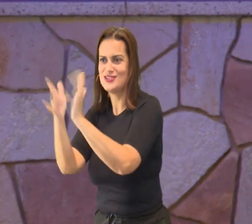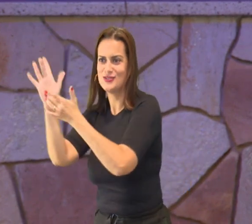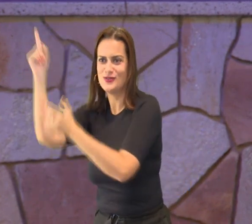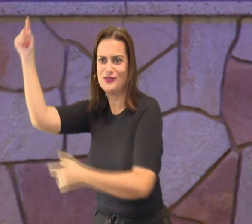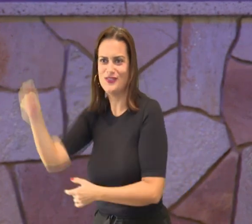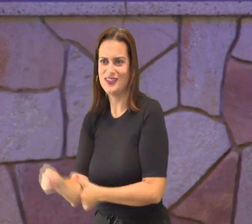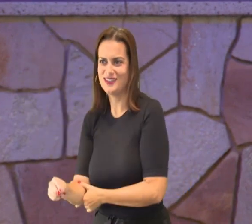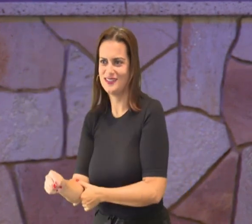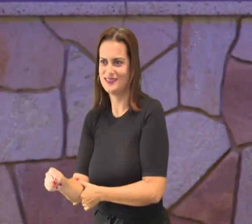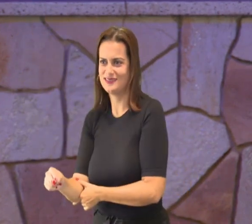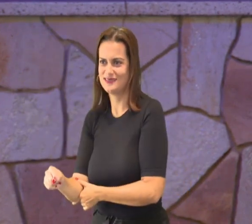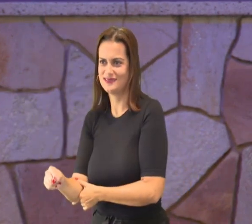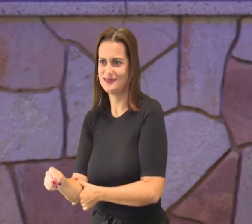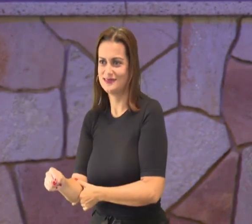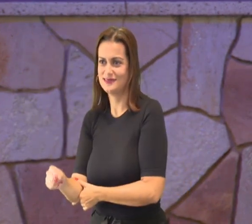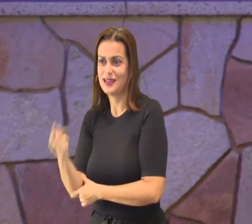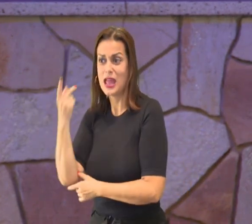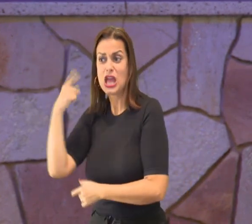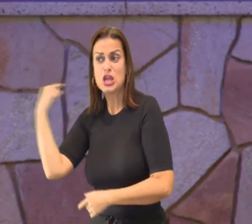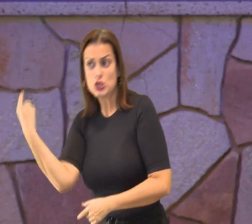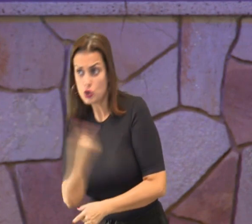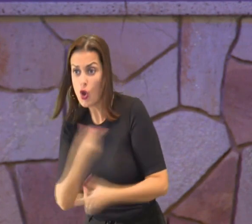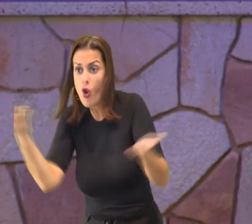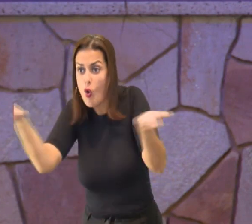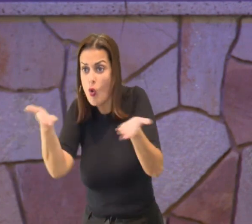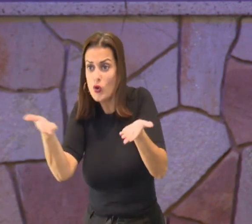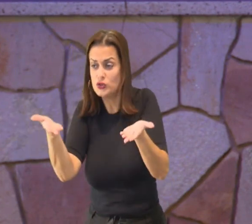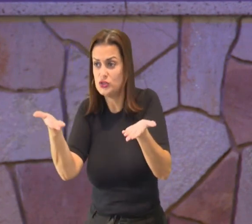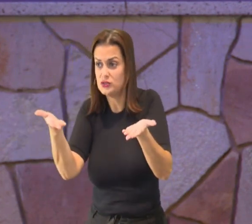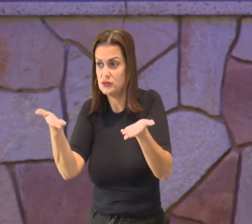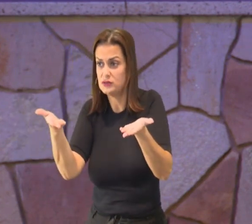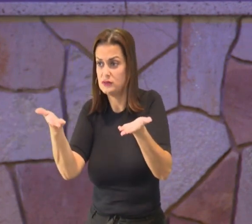Israel. E para nós hoje,